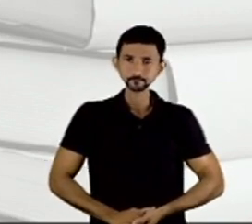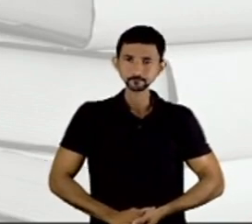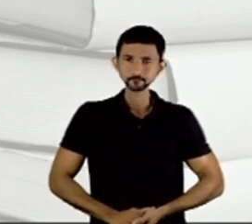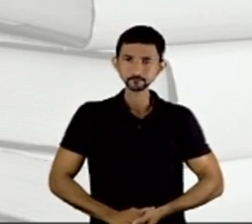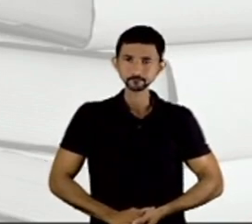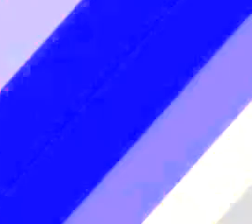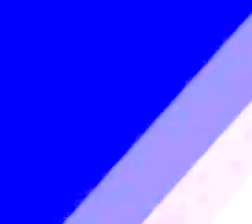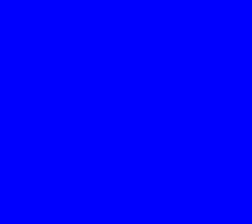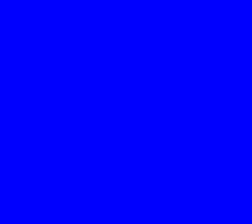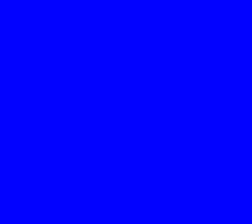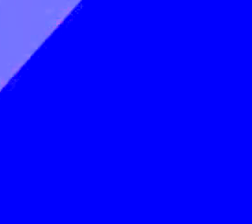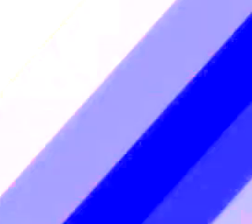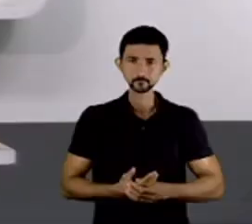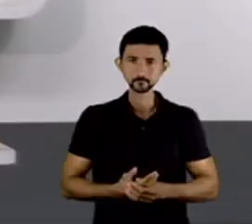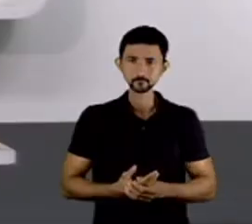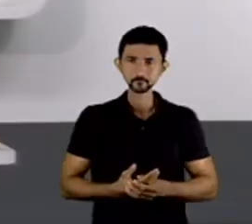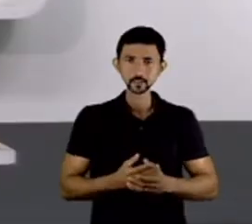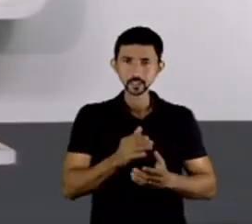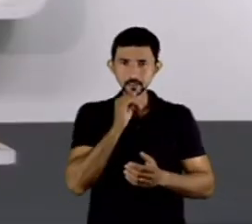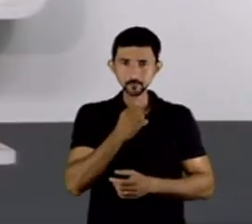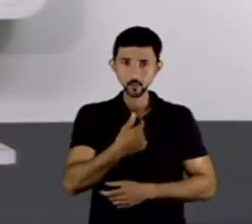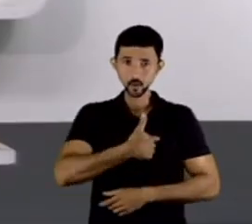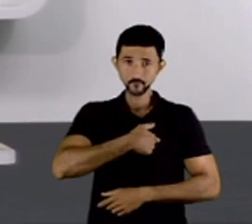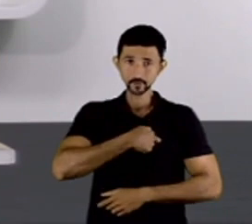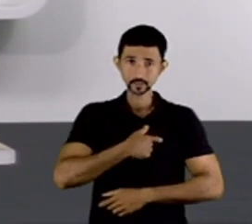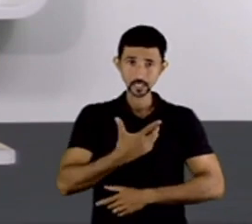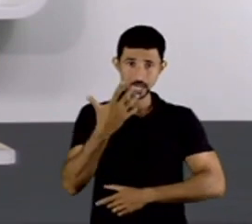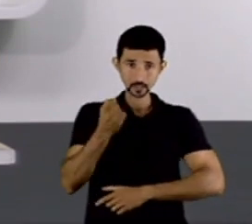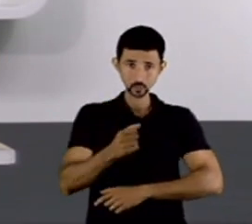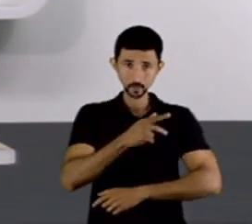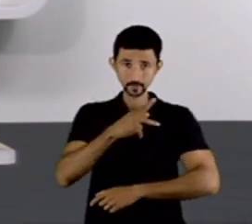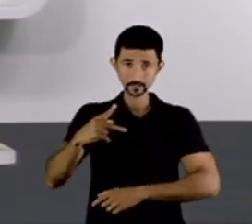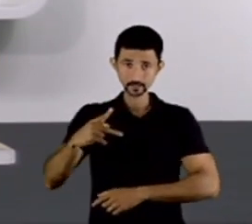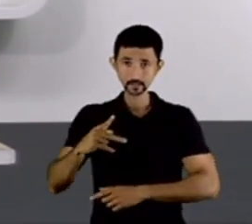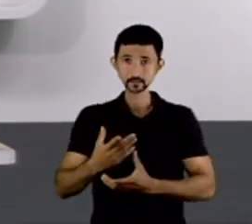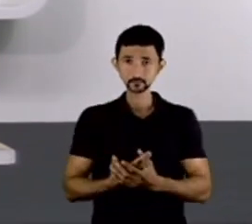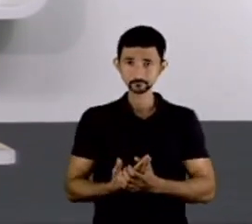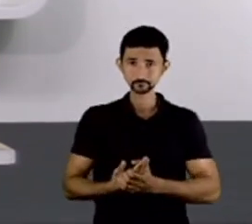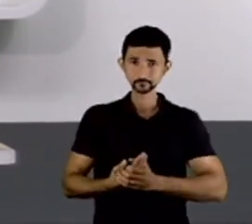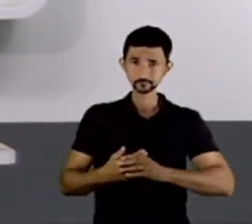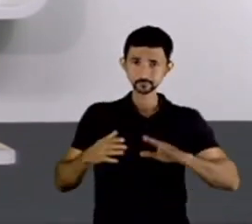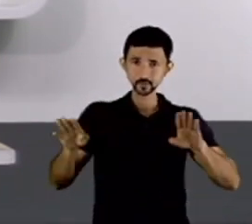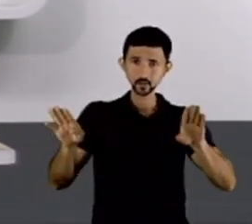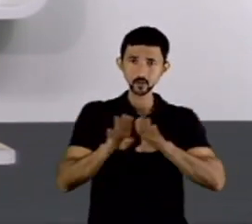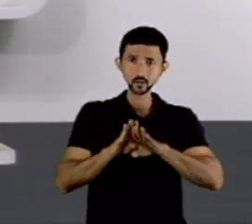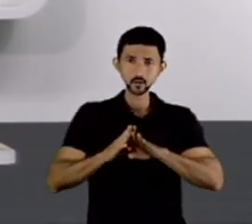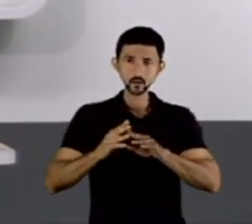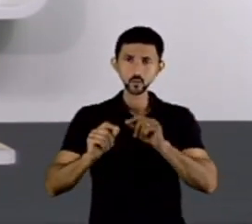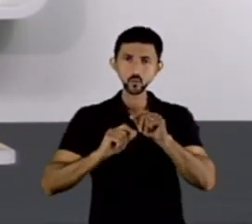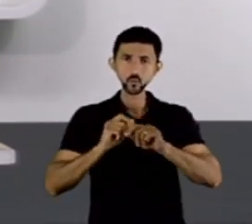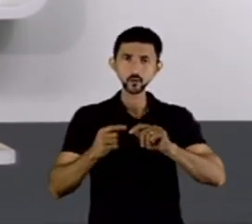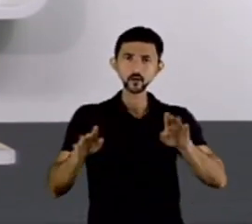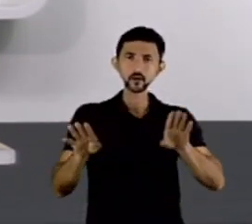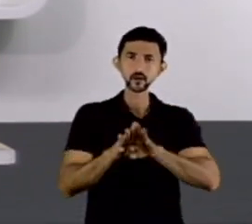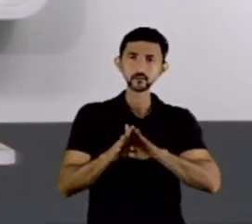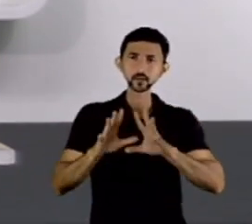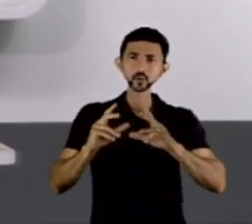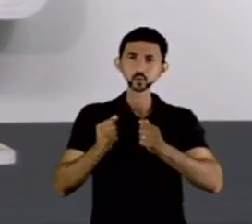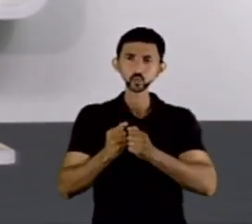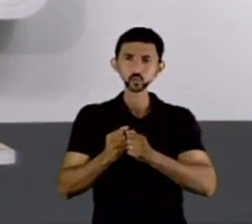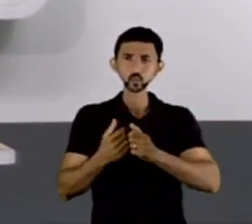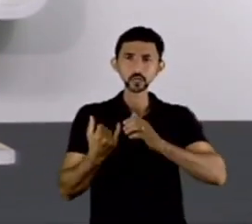tá? Olha só, pessoal. No momento que o Vargas assume provisoriamente, ele fecha, tá? Ele fecha todas